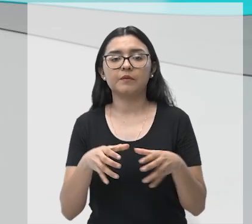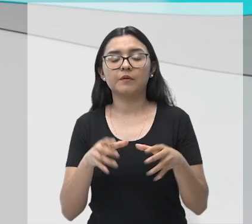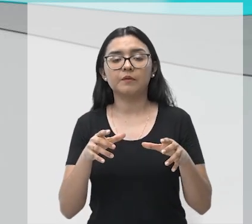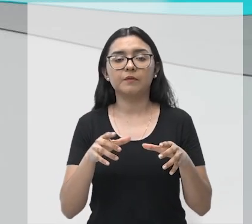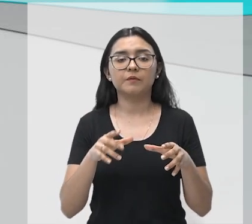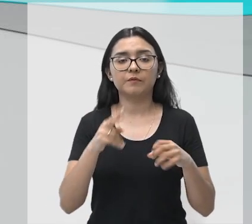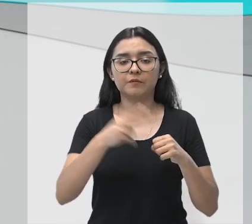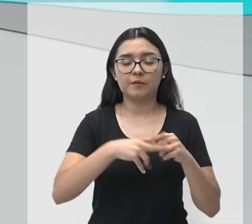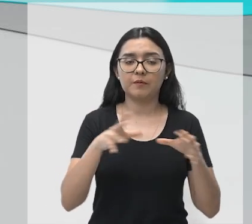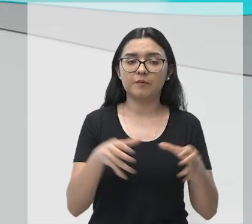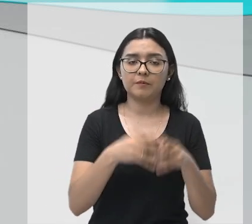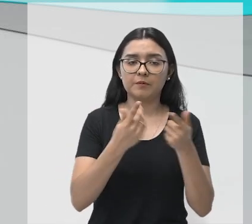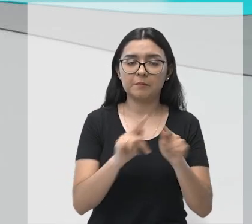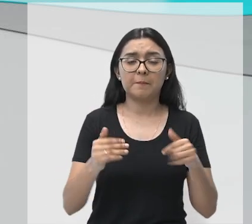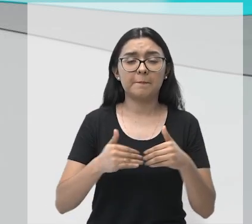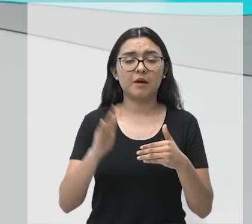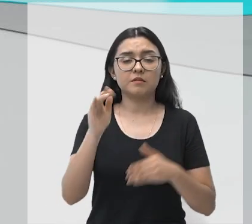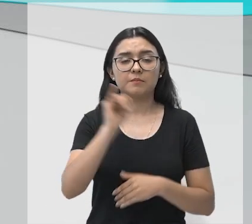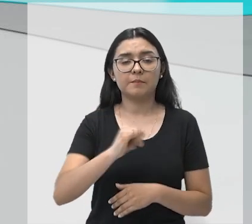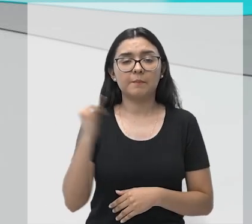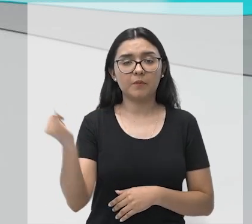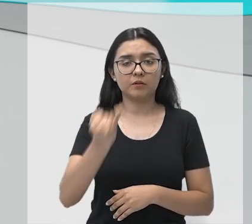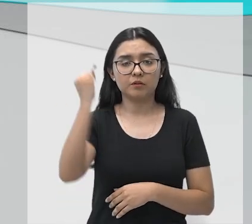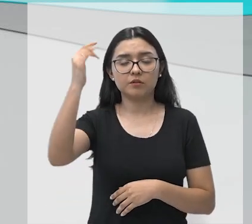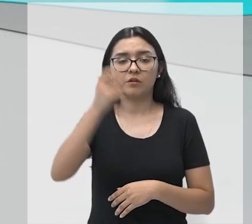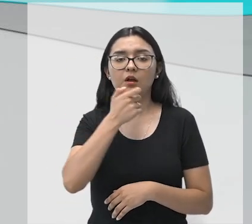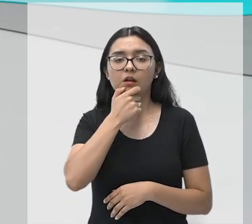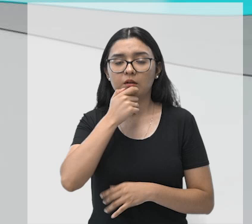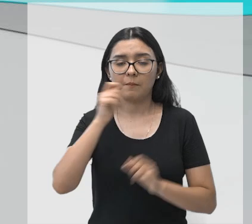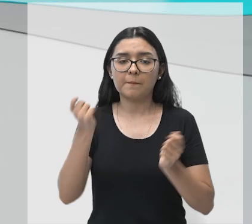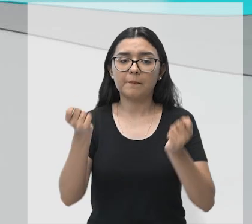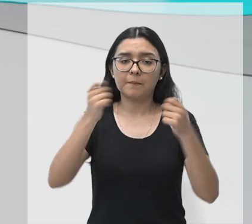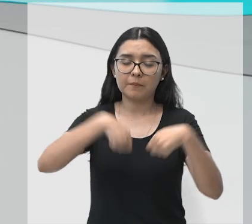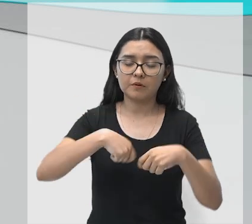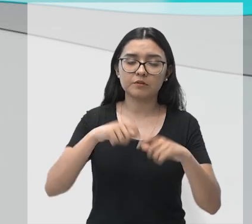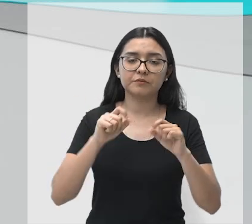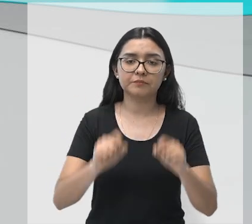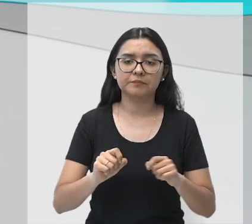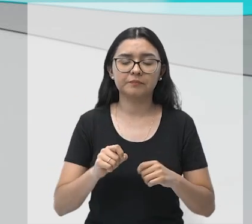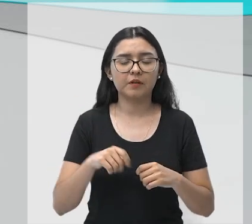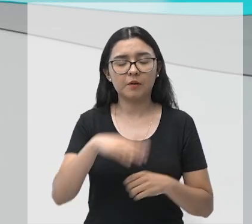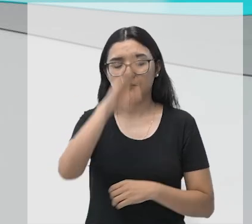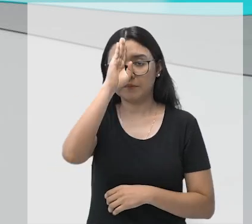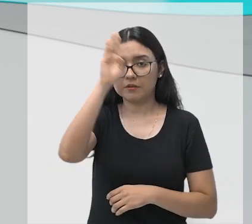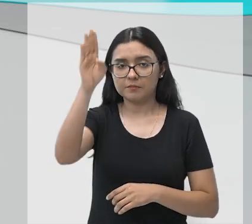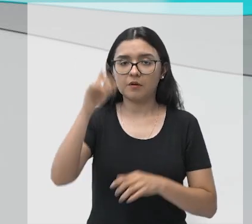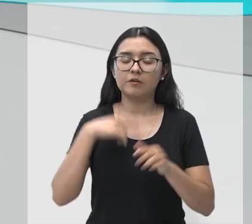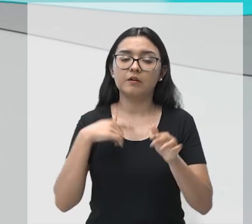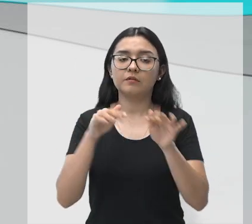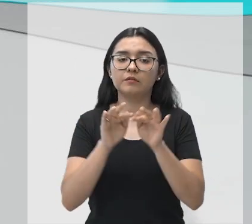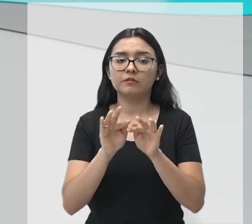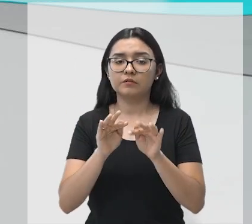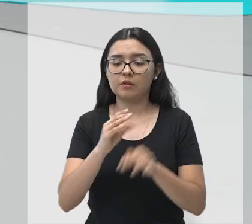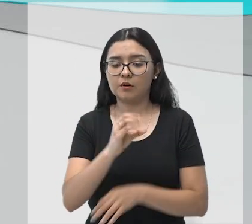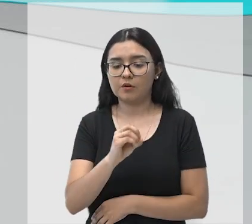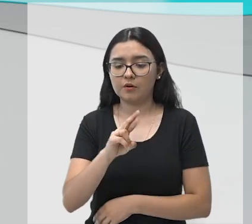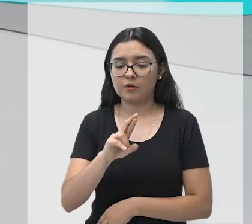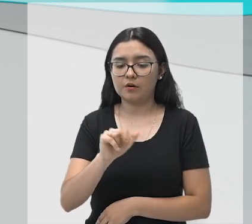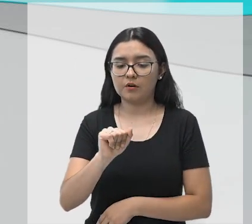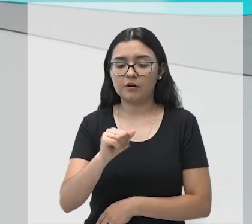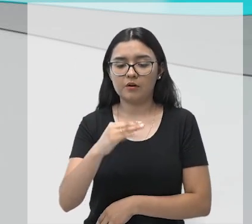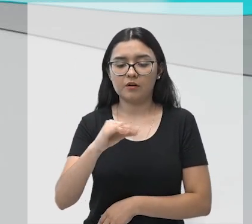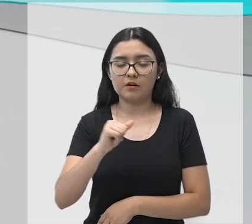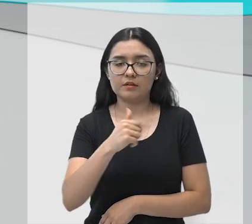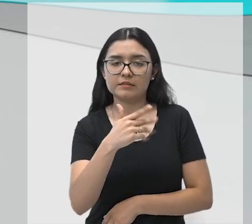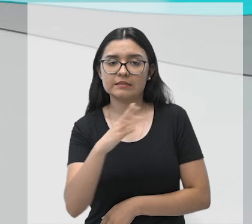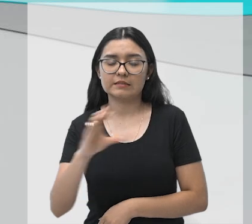gramatical mais importante que nós temos na língua, tá? Porque ele é o componente central da oração, tá? Ele fica no predicado,